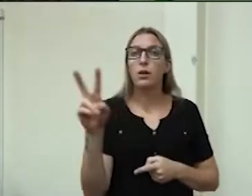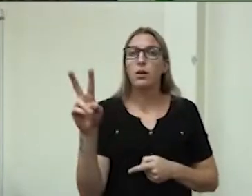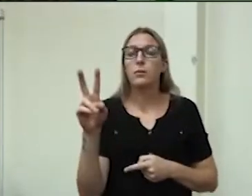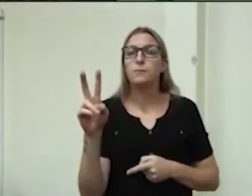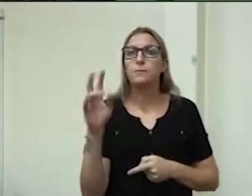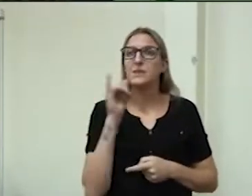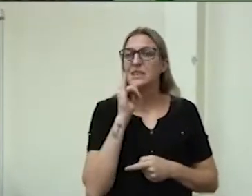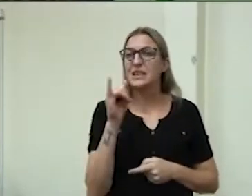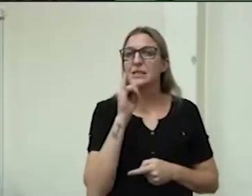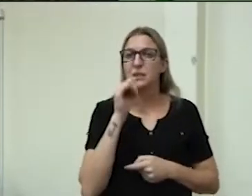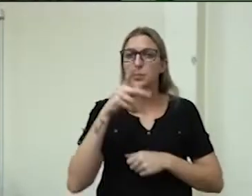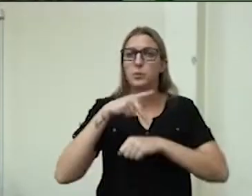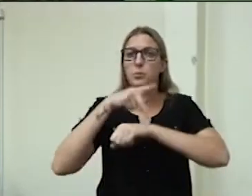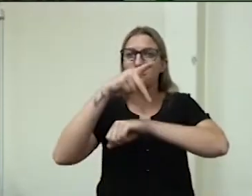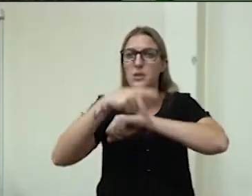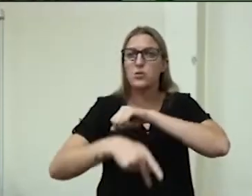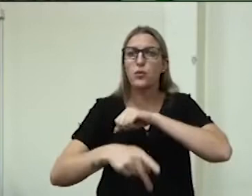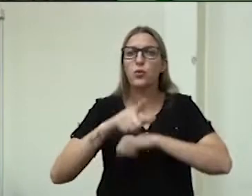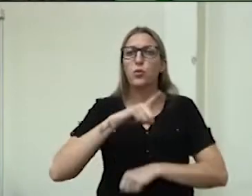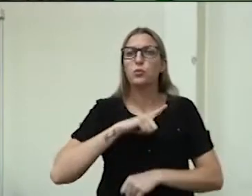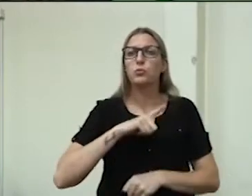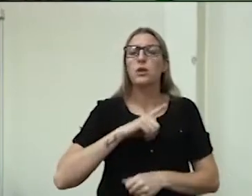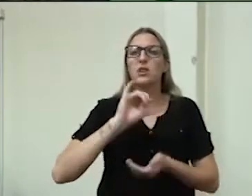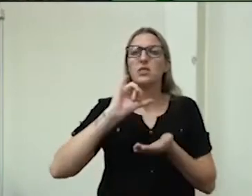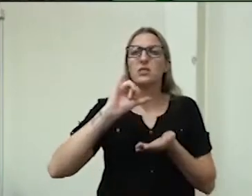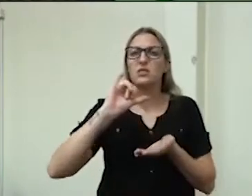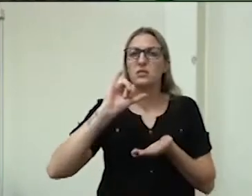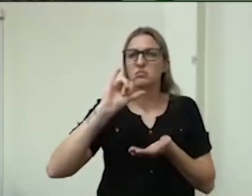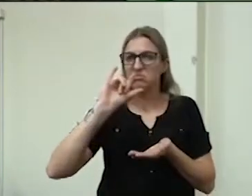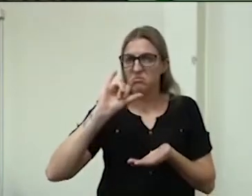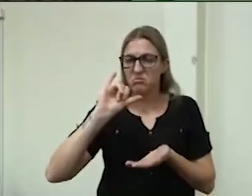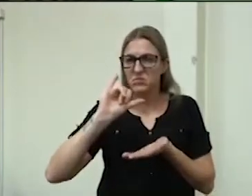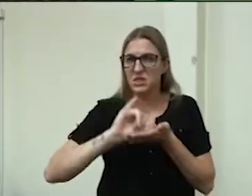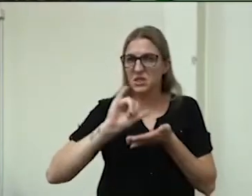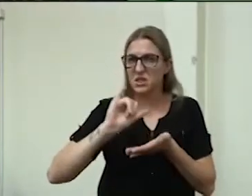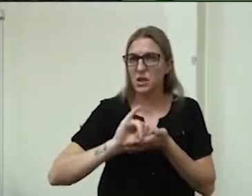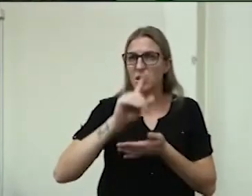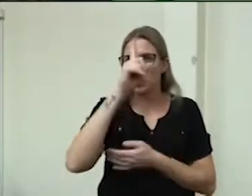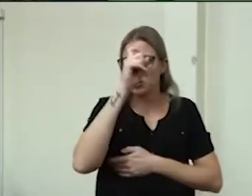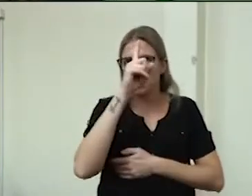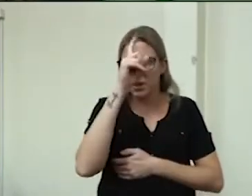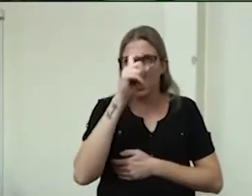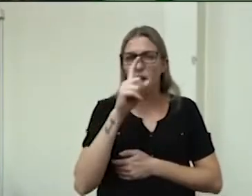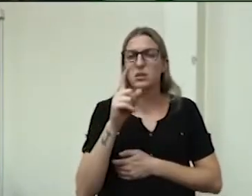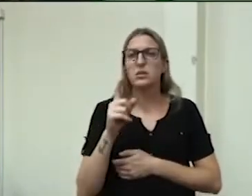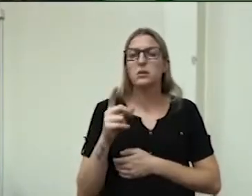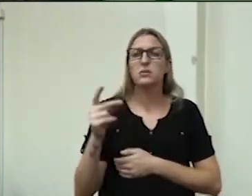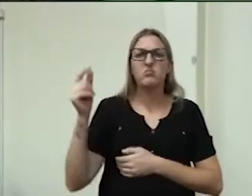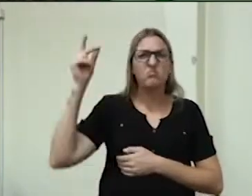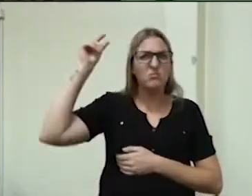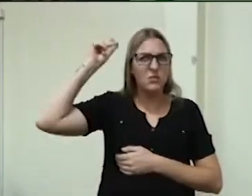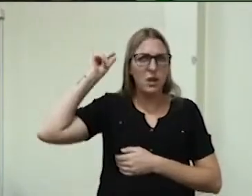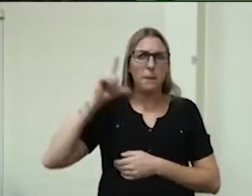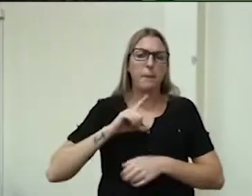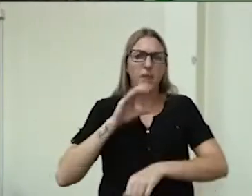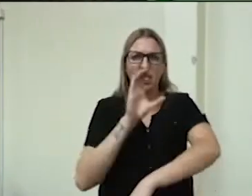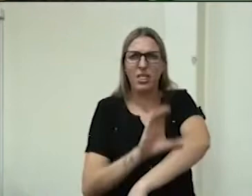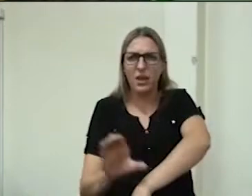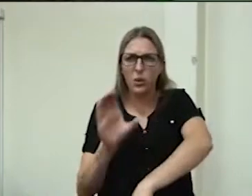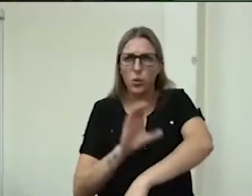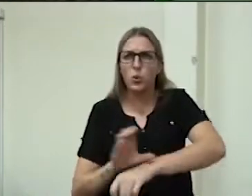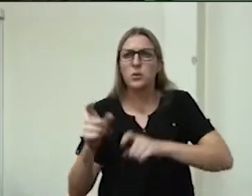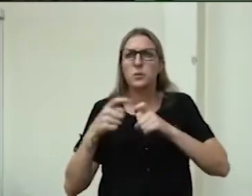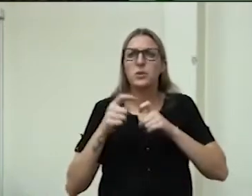o quanto cresceu, há quantos anos tem curso de medicina, e eu acho que quanto mais médicos nós